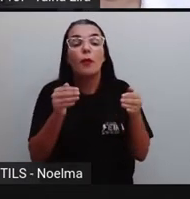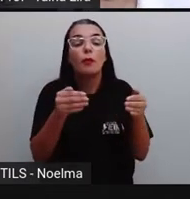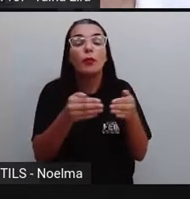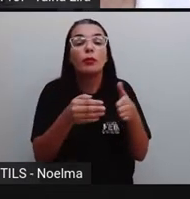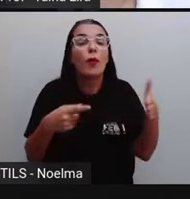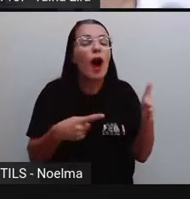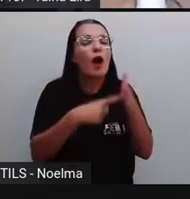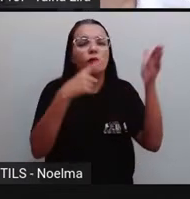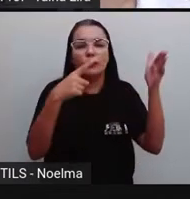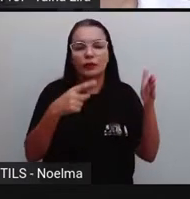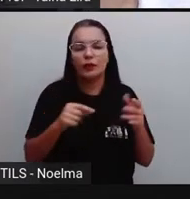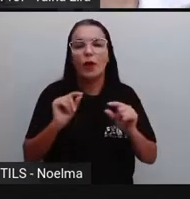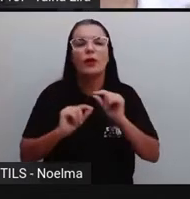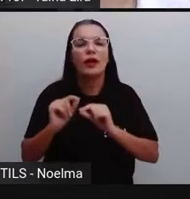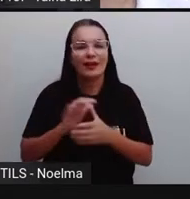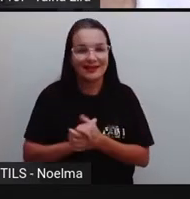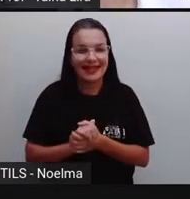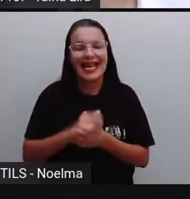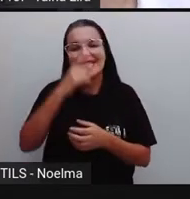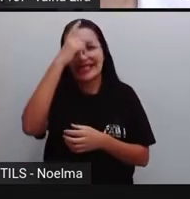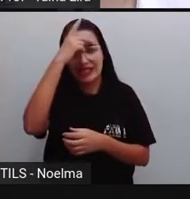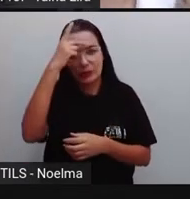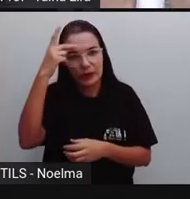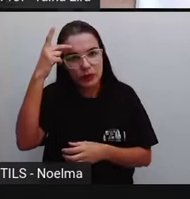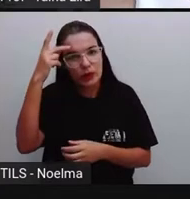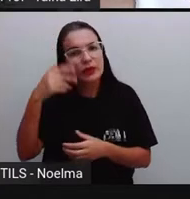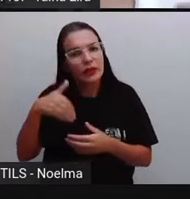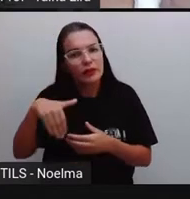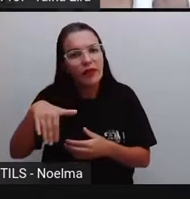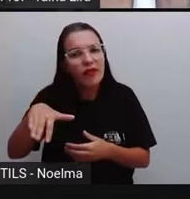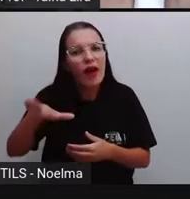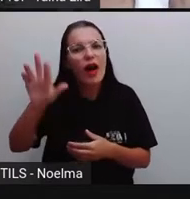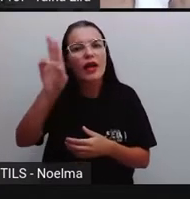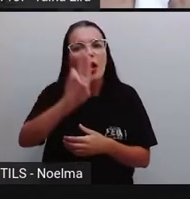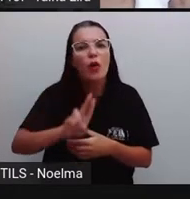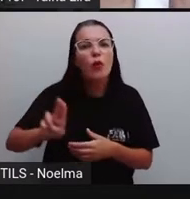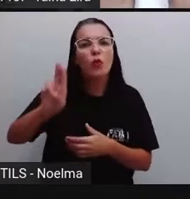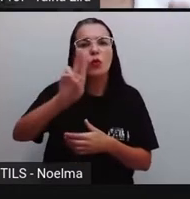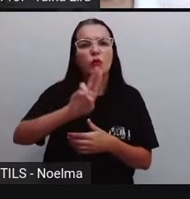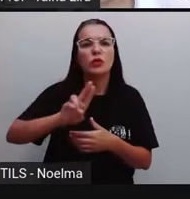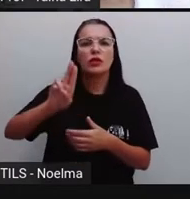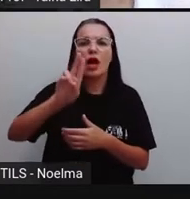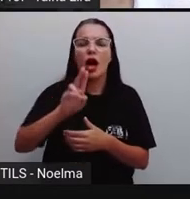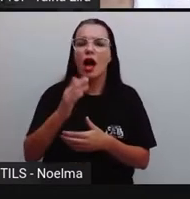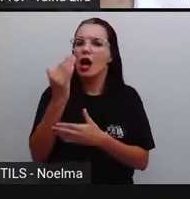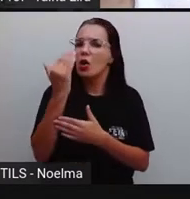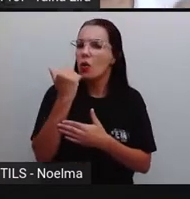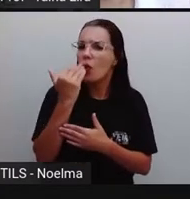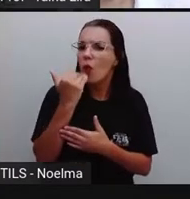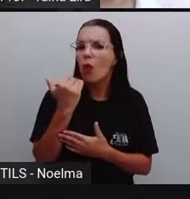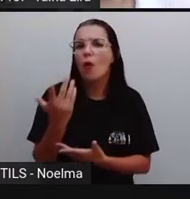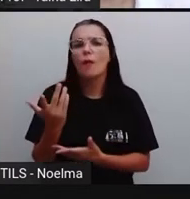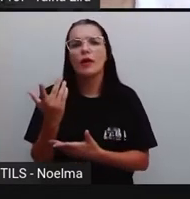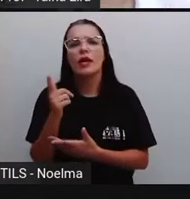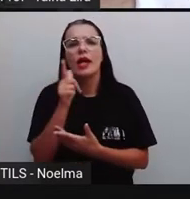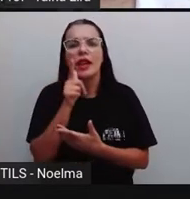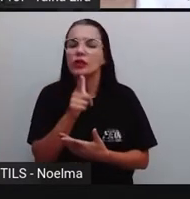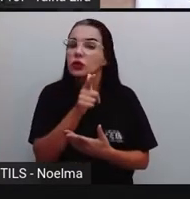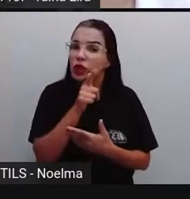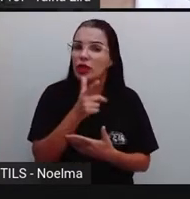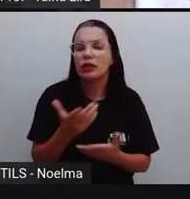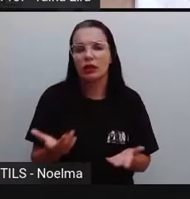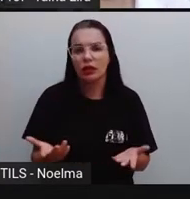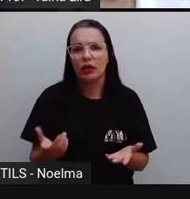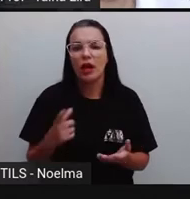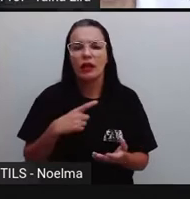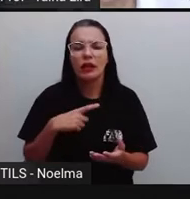o público-alvo aqui são as pessoas, né, que geralmente comem, né, em fast food. Geralmente tem pessoas